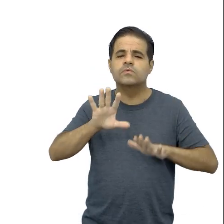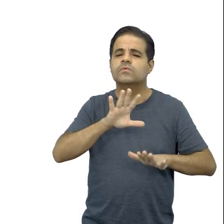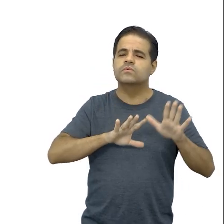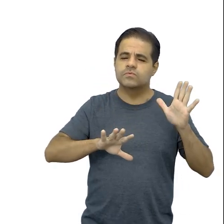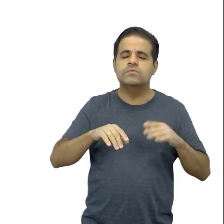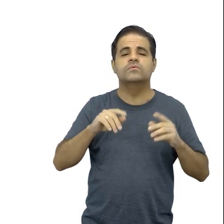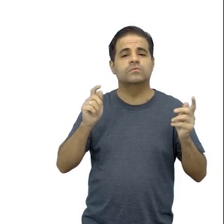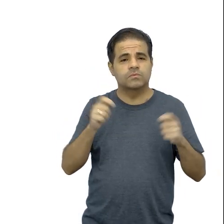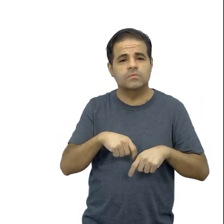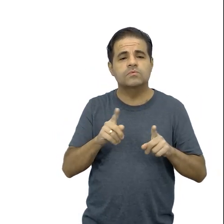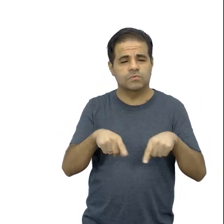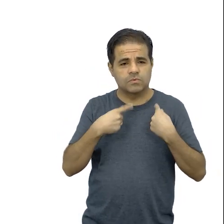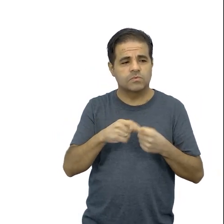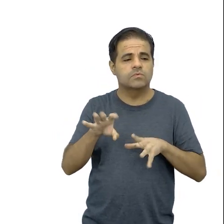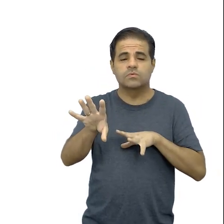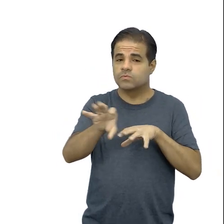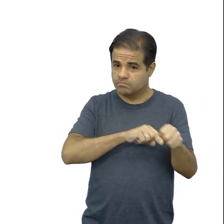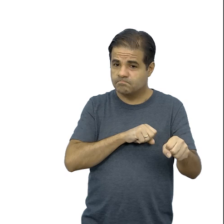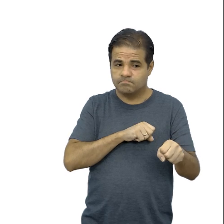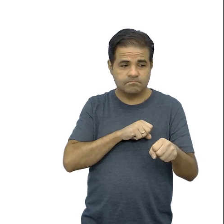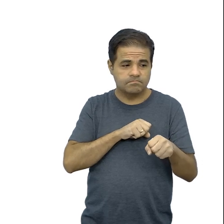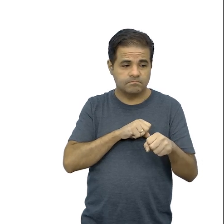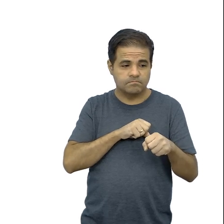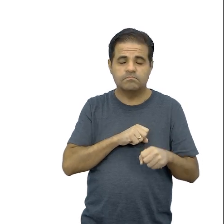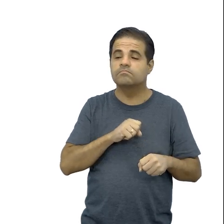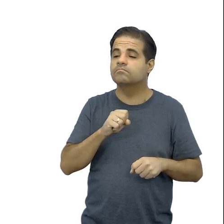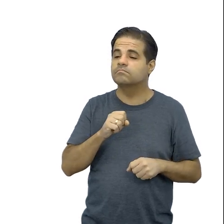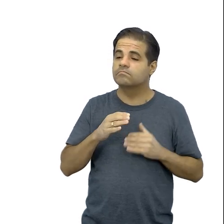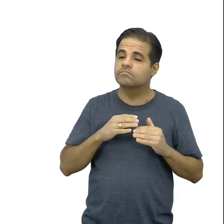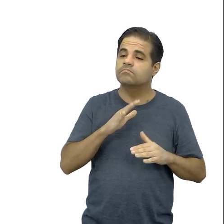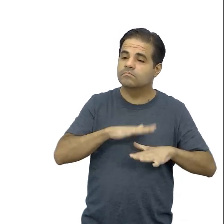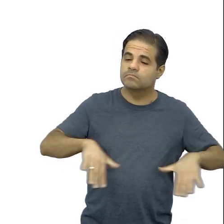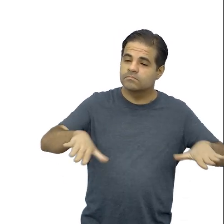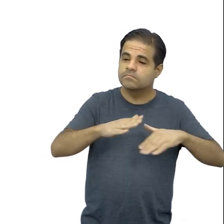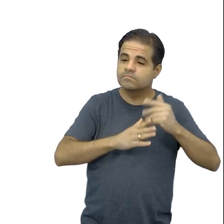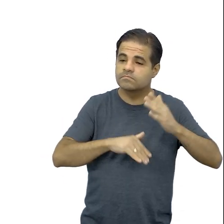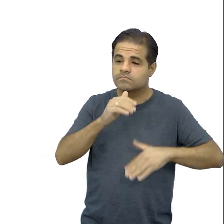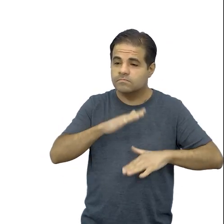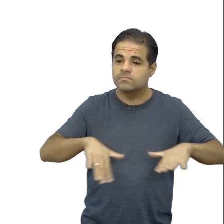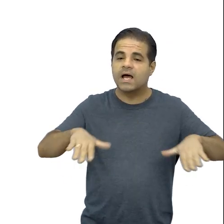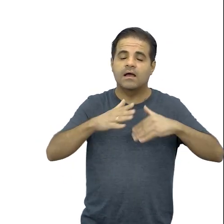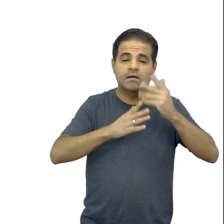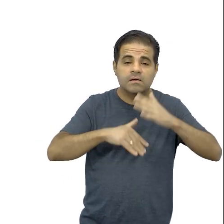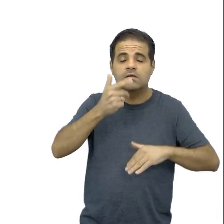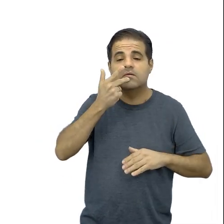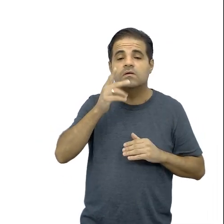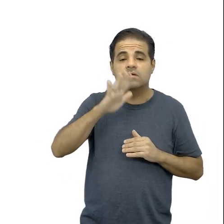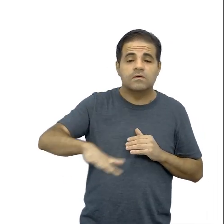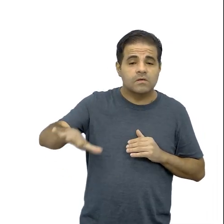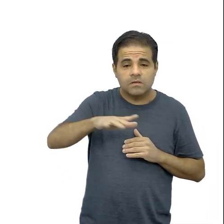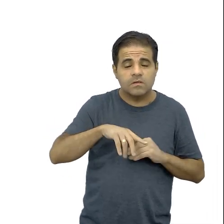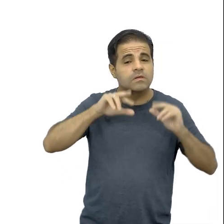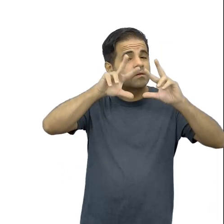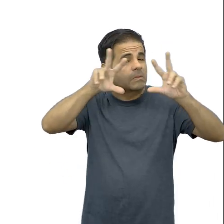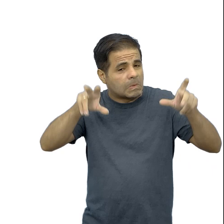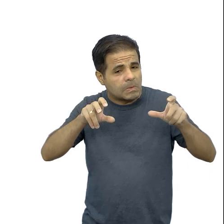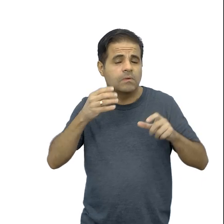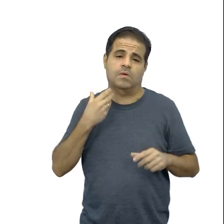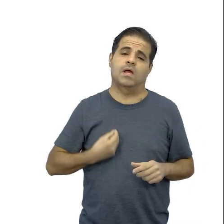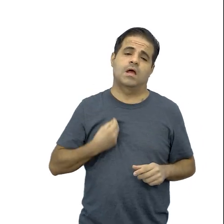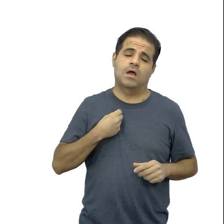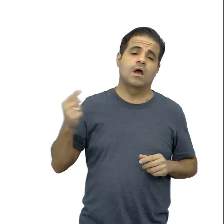para que, de fato, as nossas formações façam sentido, né? Eu acho que essa é a grande razão de estarmos